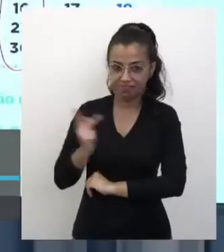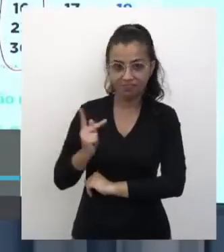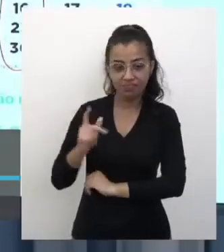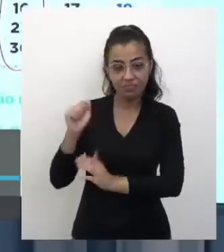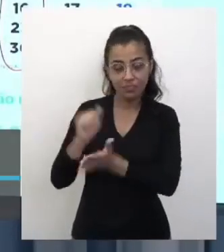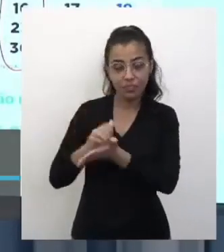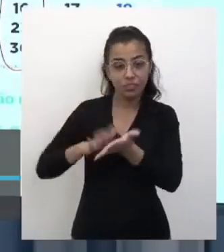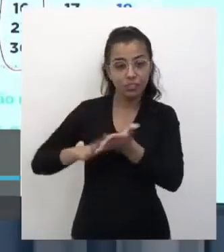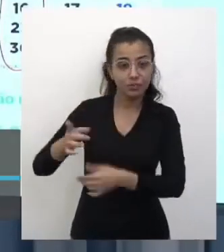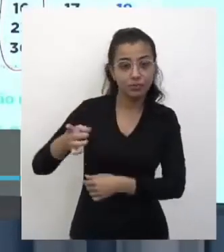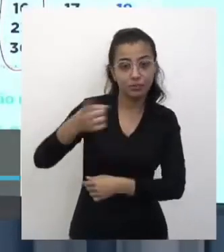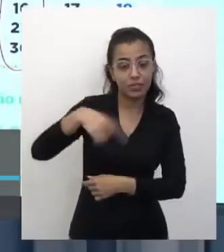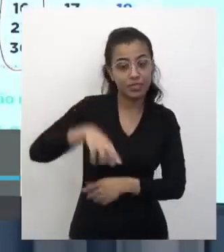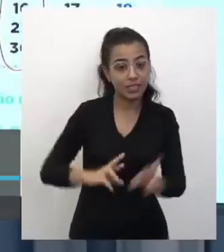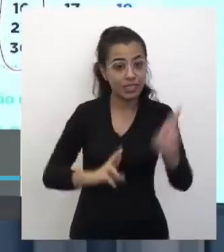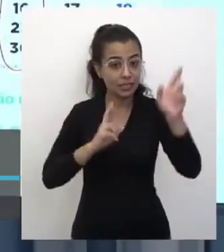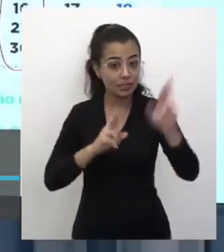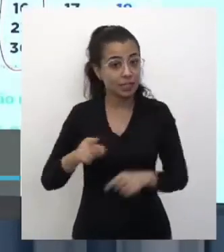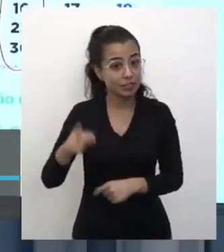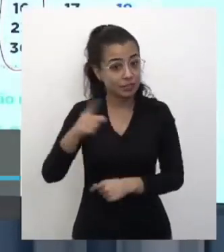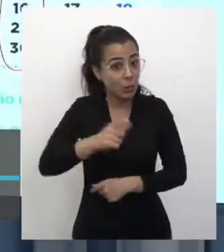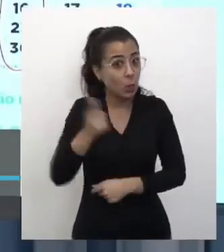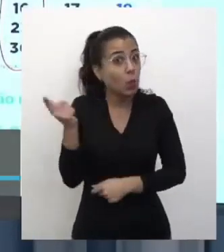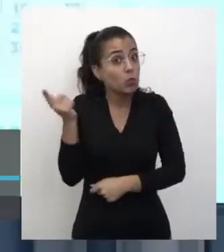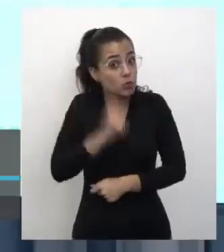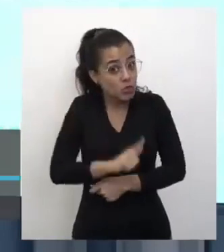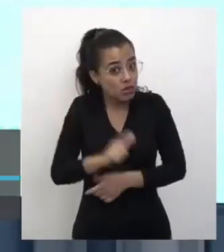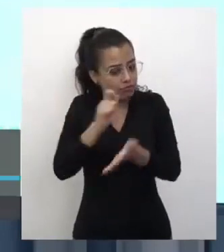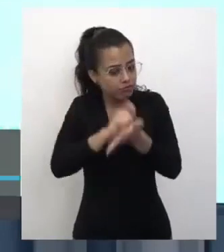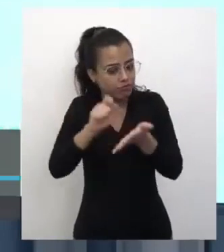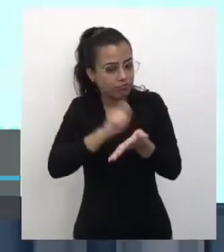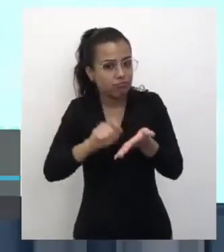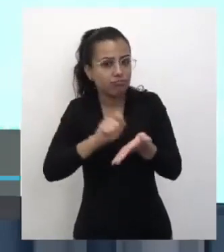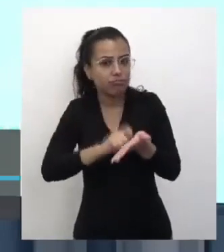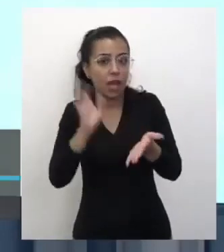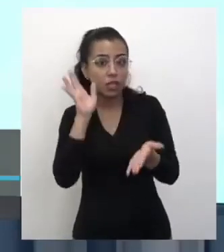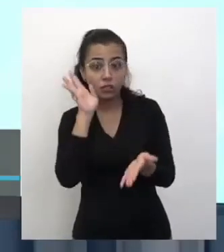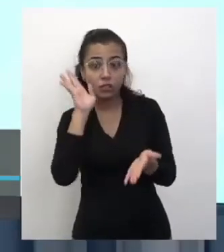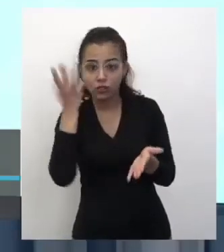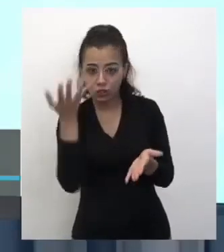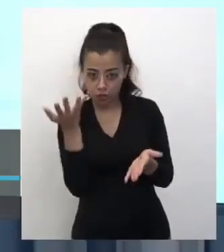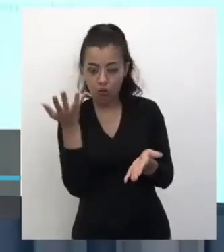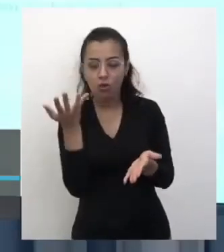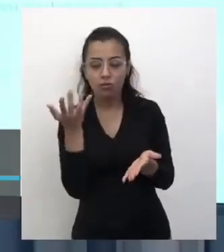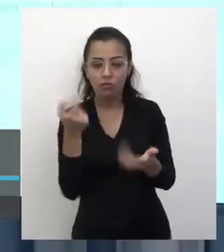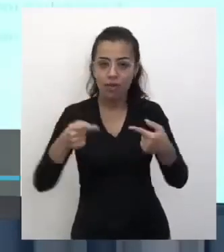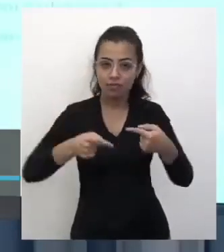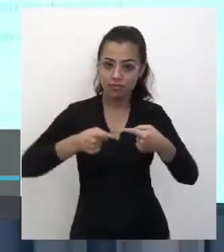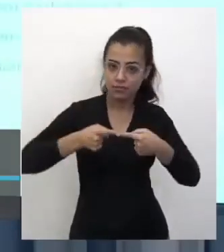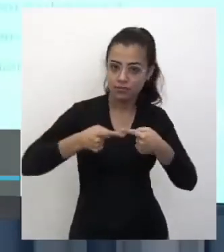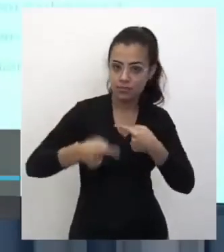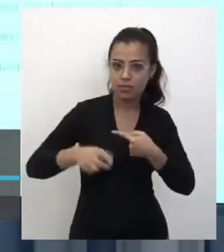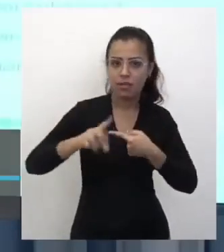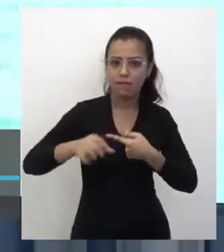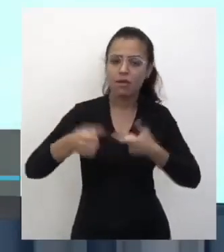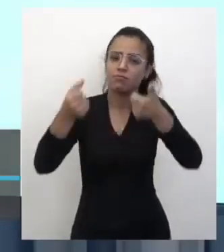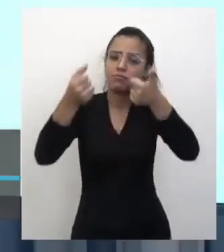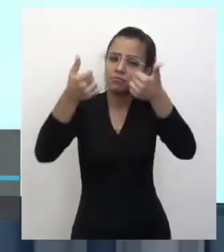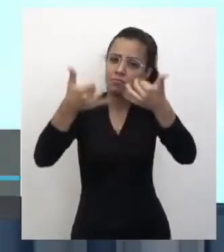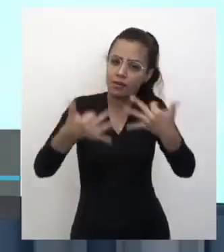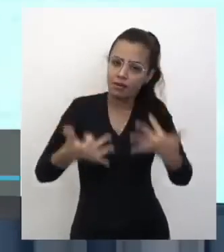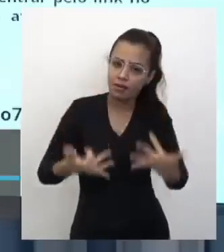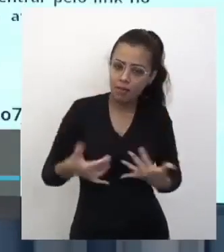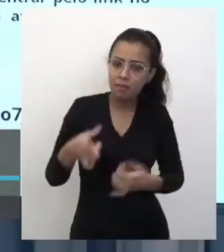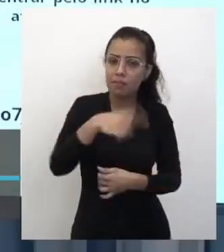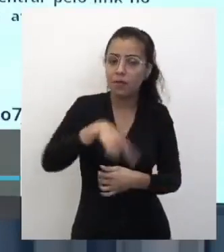atividade para vocês. Espero aí que vocês consigam resolver, consigam fazer. Vai ter, nessa semana, vai ter uma explicação aí para vocês